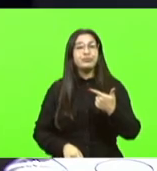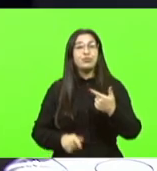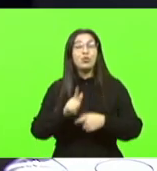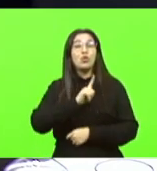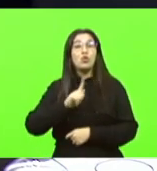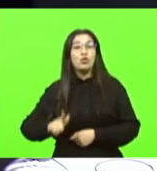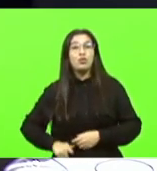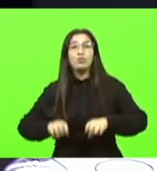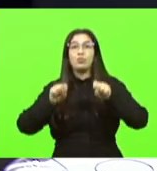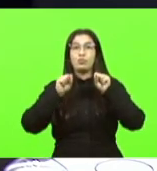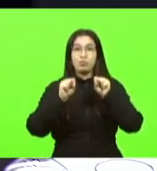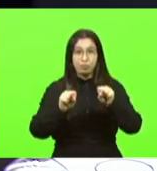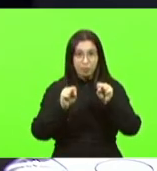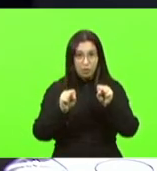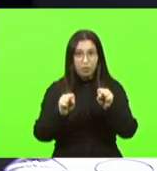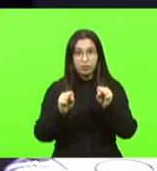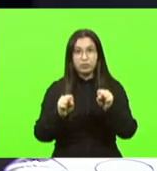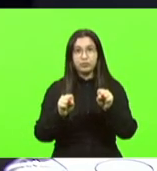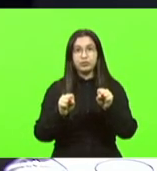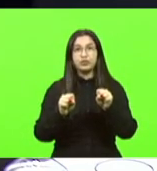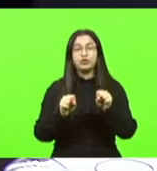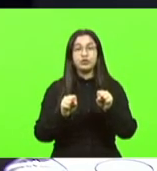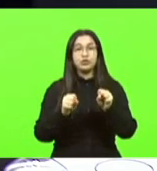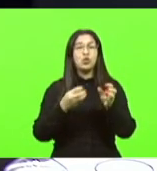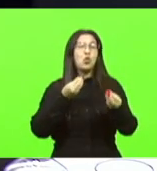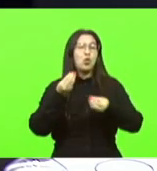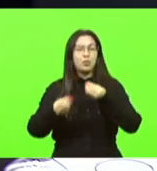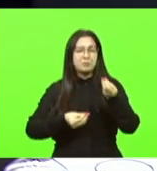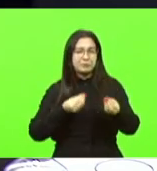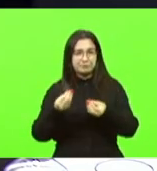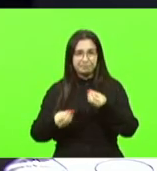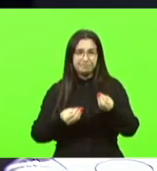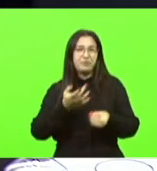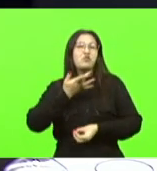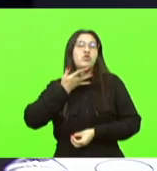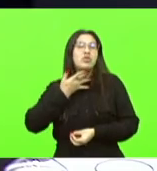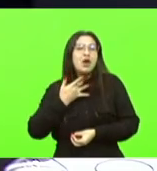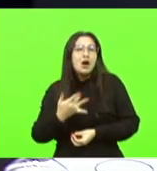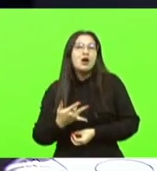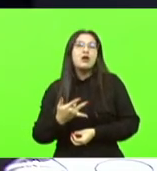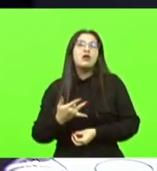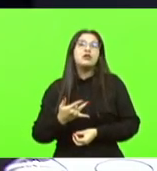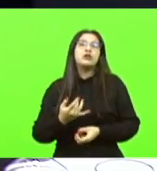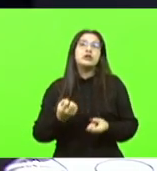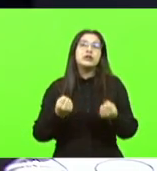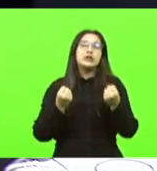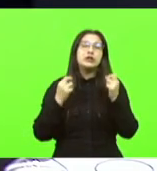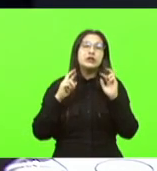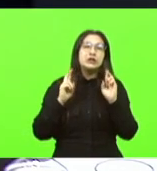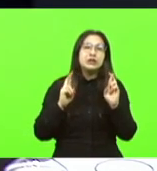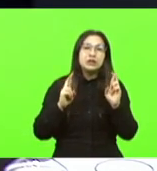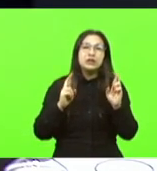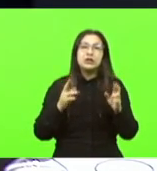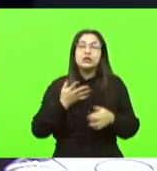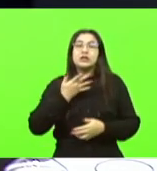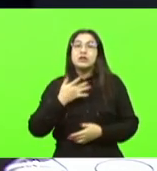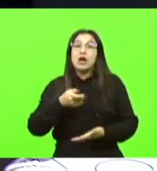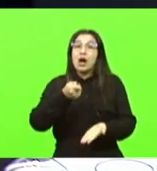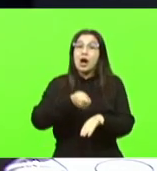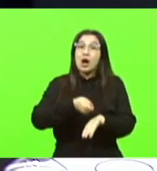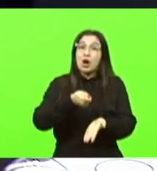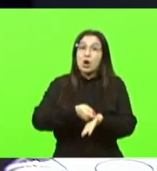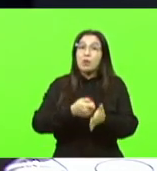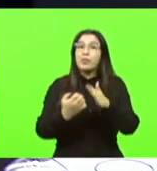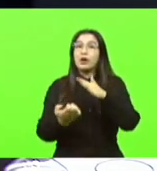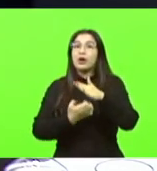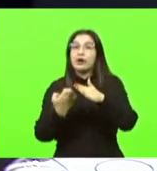poderia ter esse mesmo gesto esta mesma vontade esse mesmo fervor e cobrar